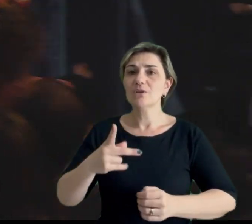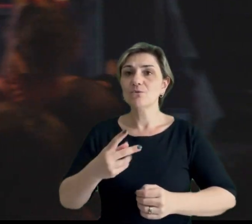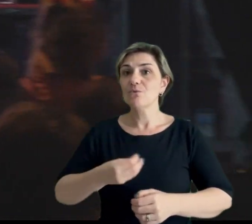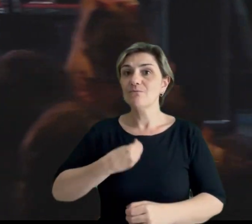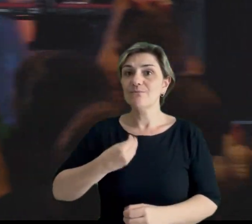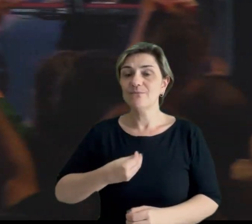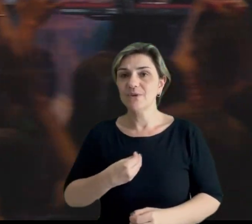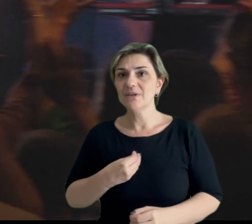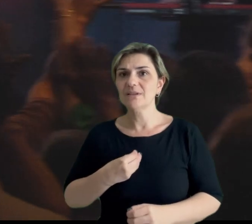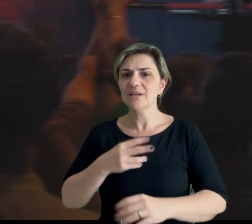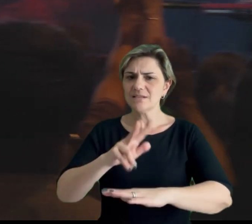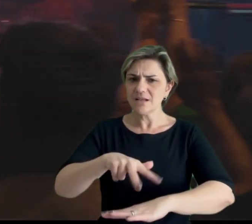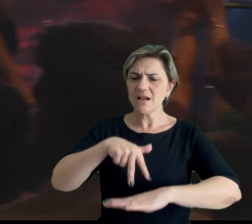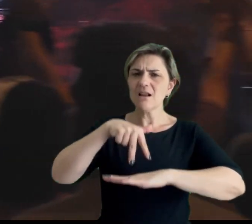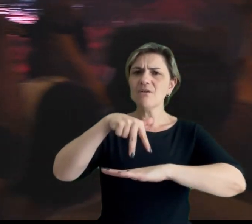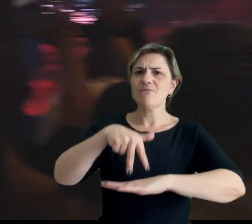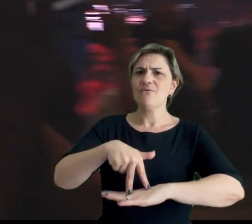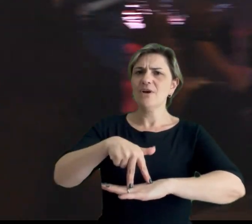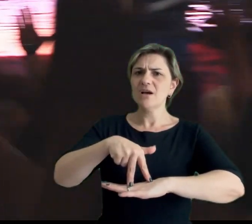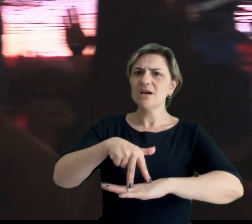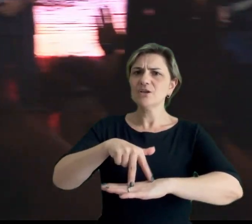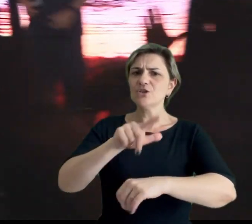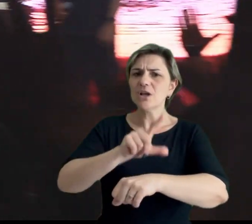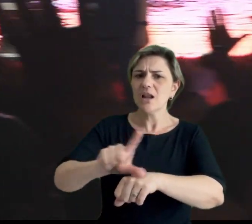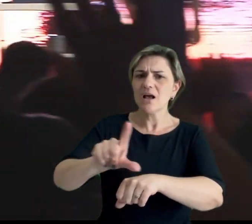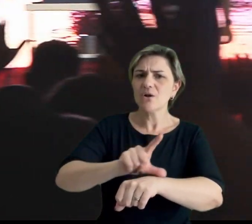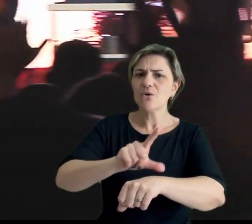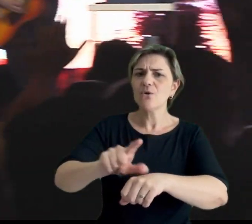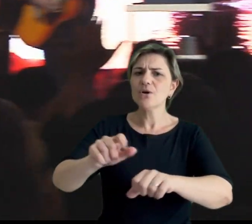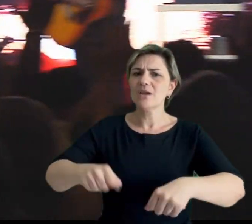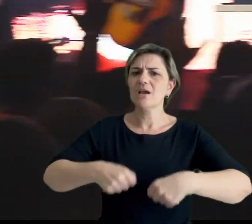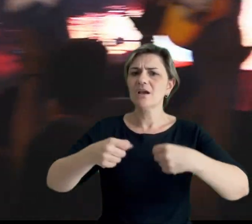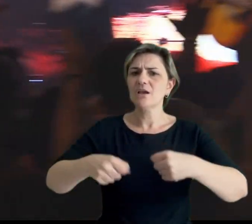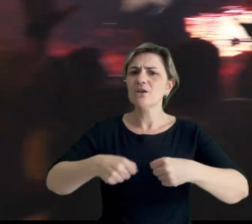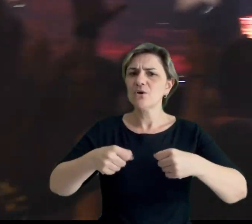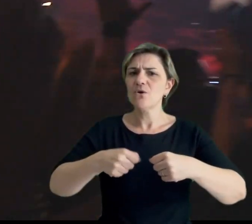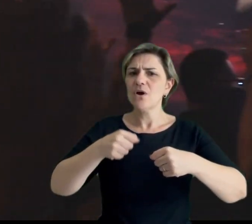se levante, Lagoinha Canoas, se levante